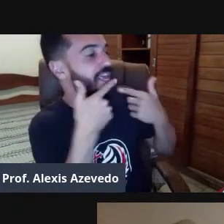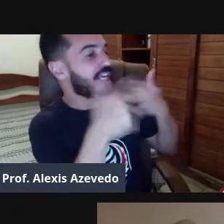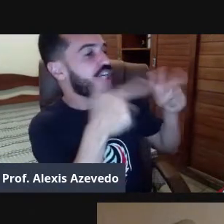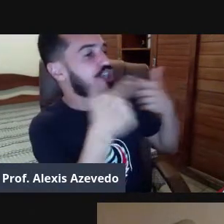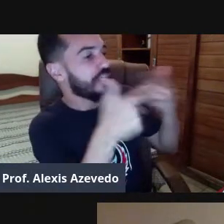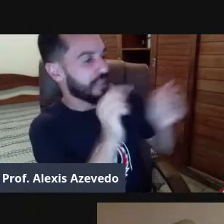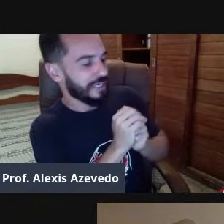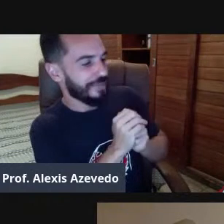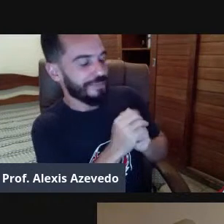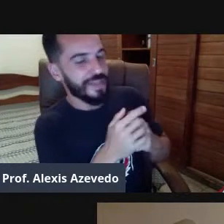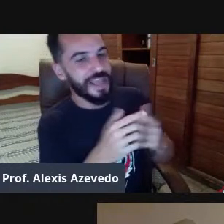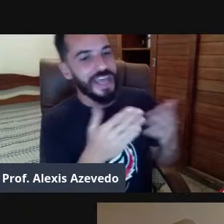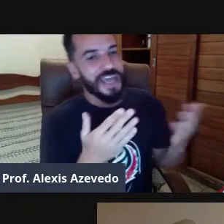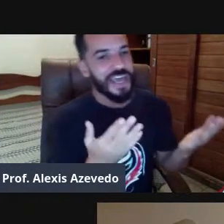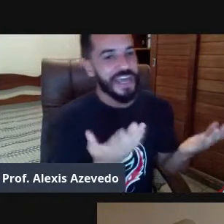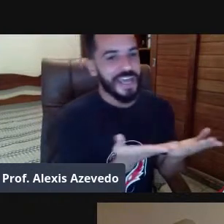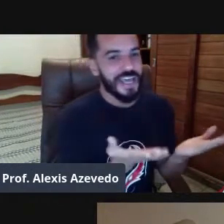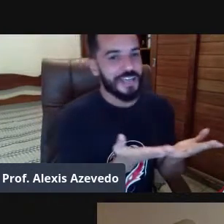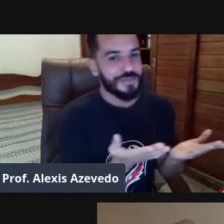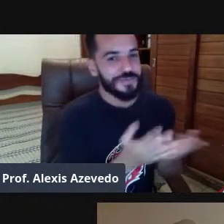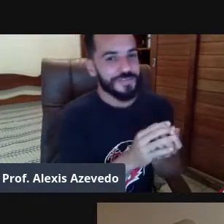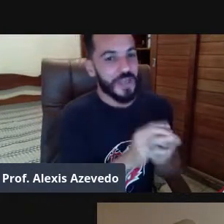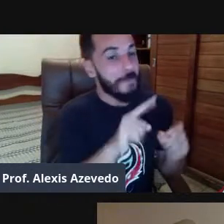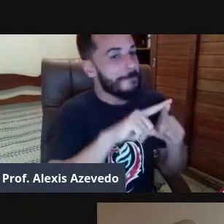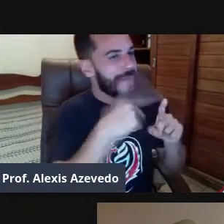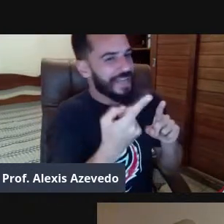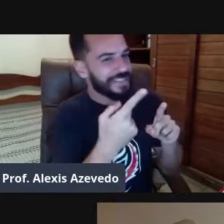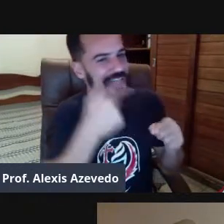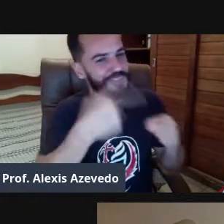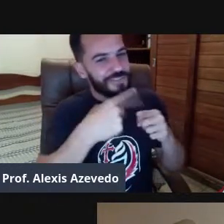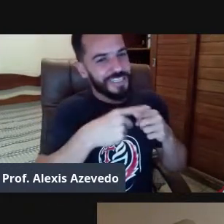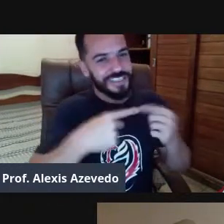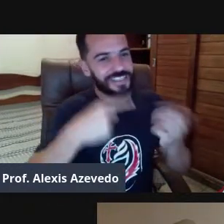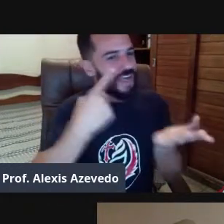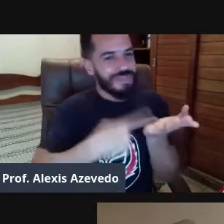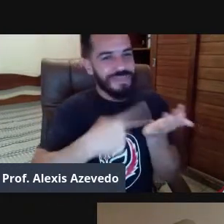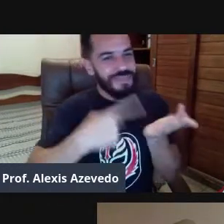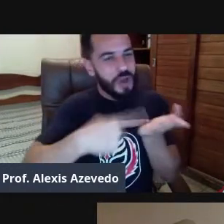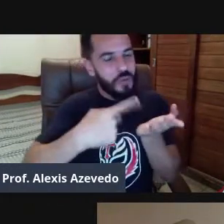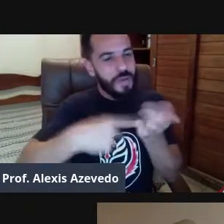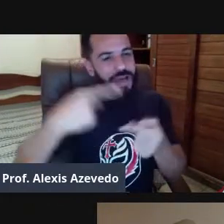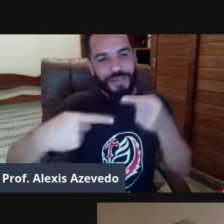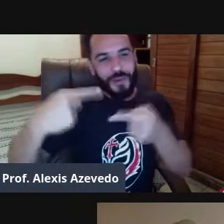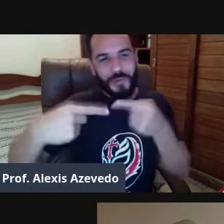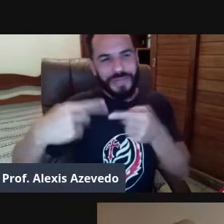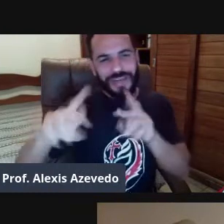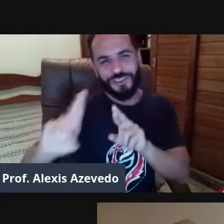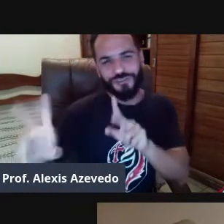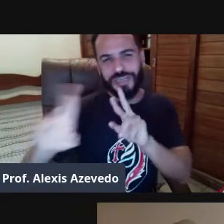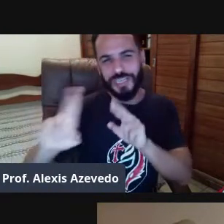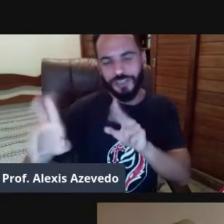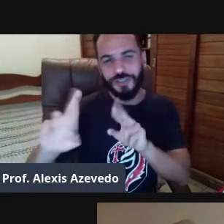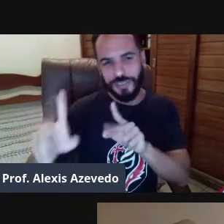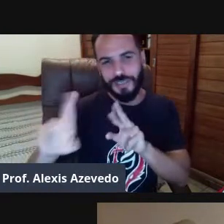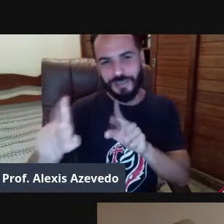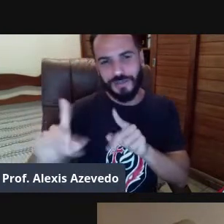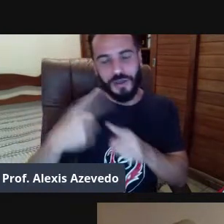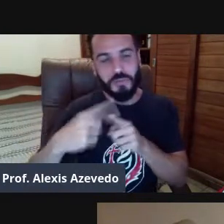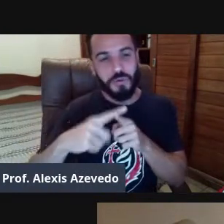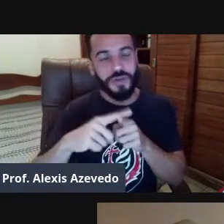que nem sempre condizia com o trabalho, né? Você ficava muito refém dessa leitura